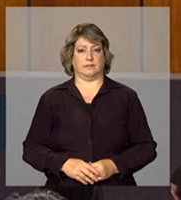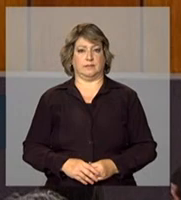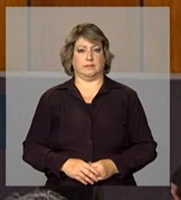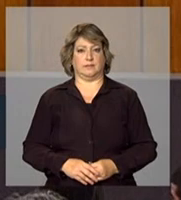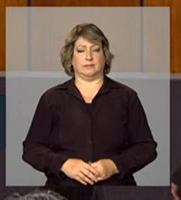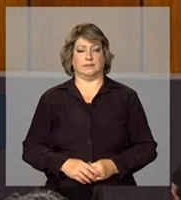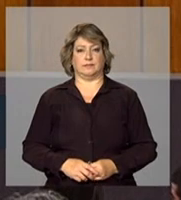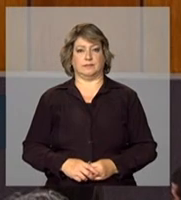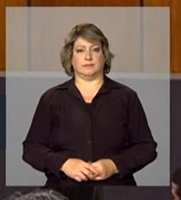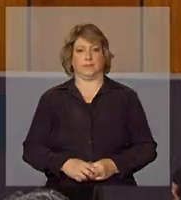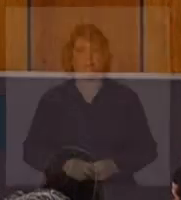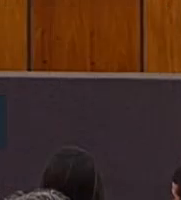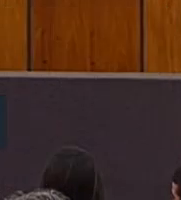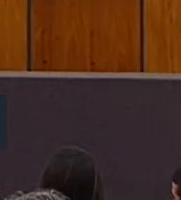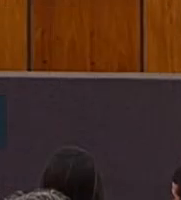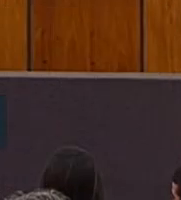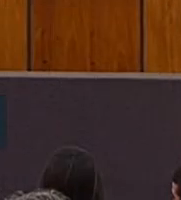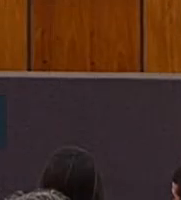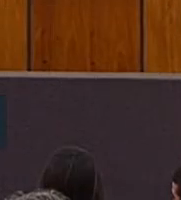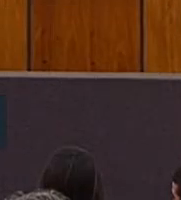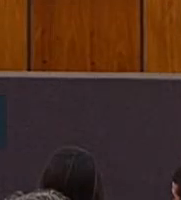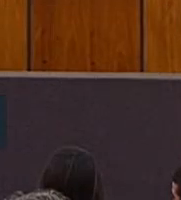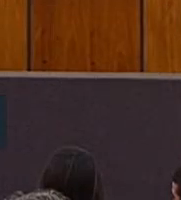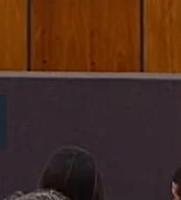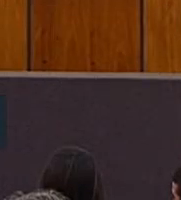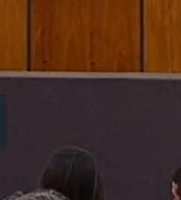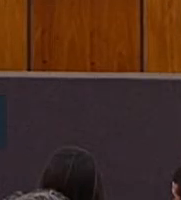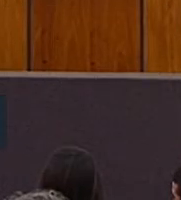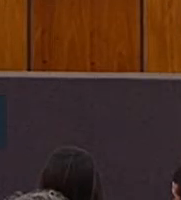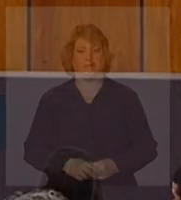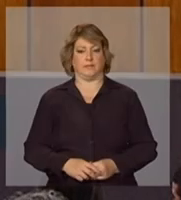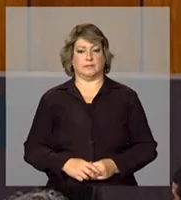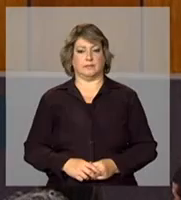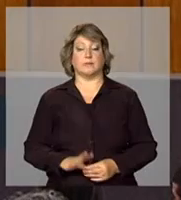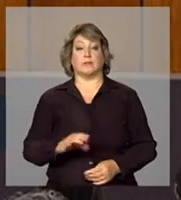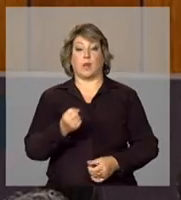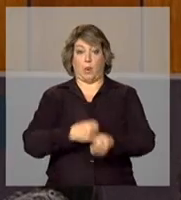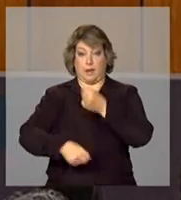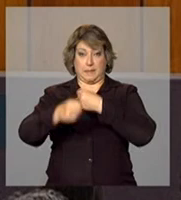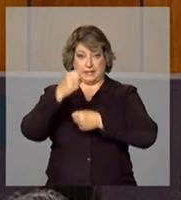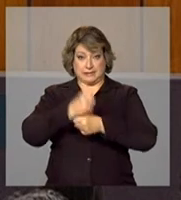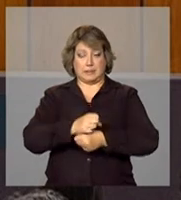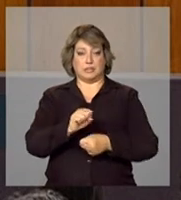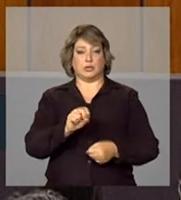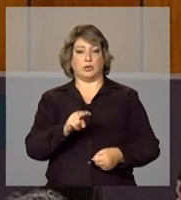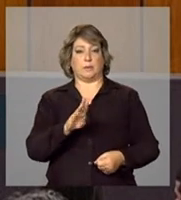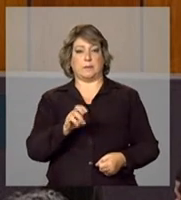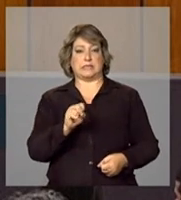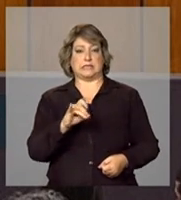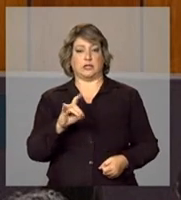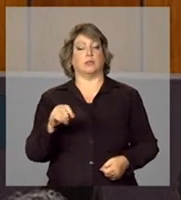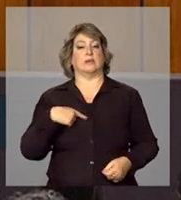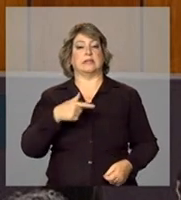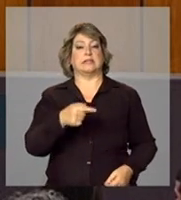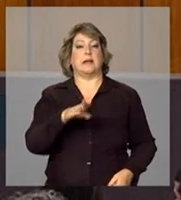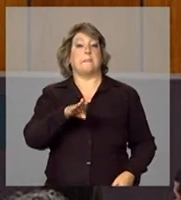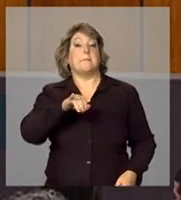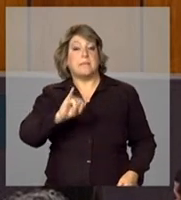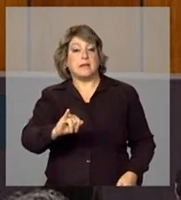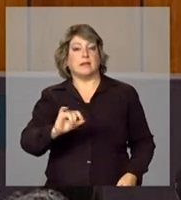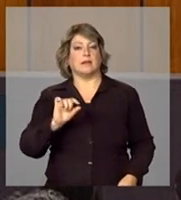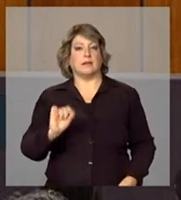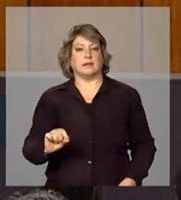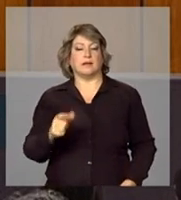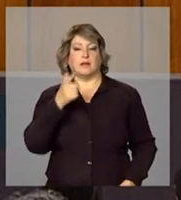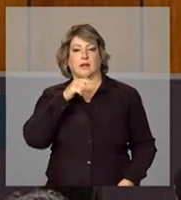E aí o que coisa o ano passado em subsídios foi sete bilhões de de